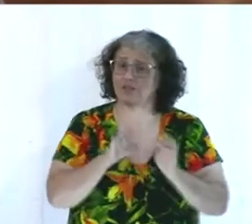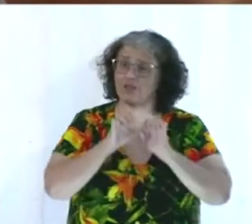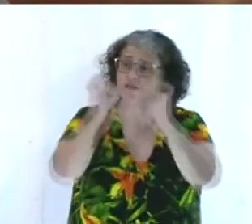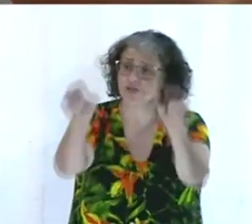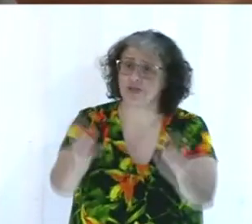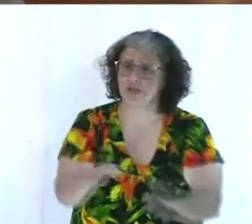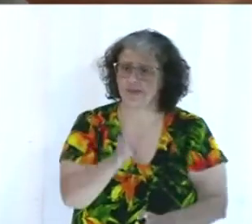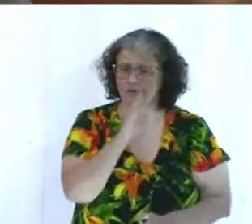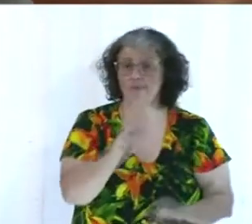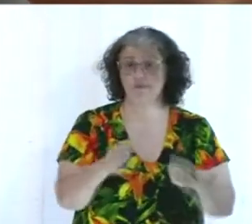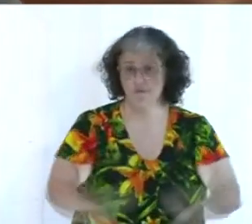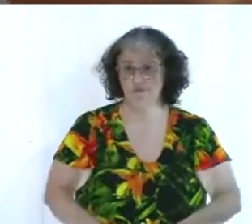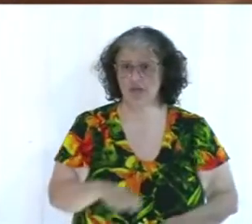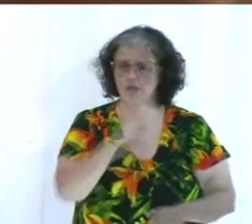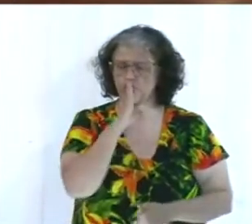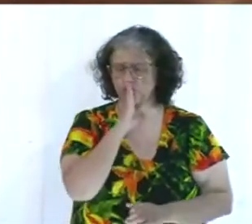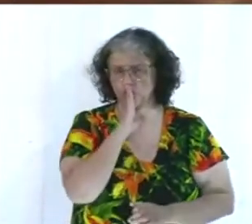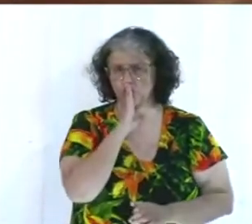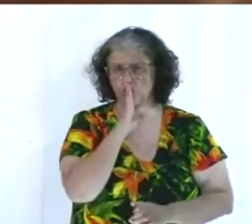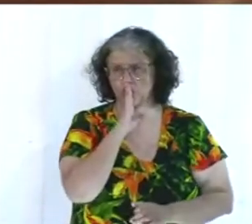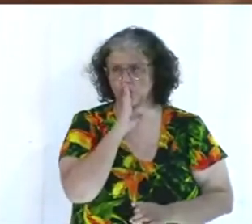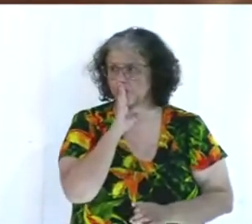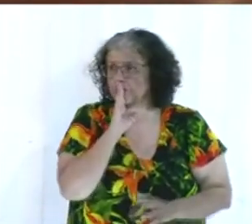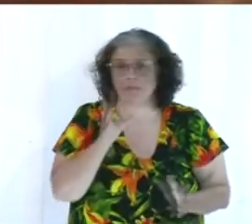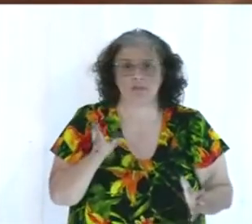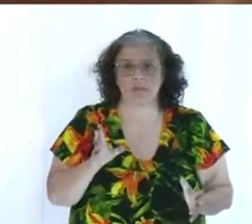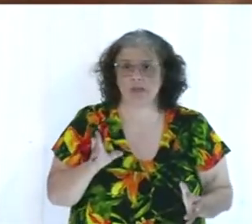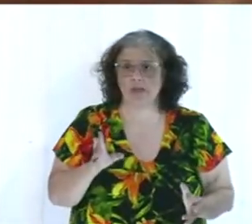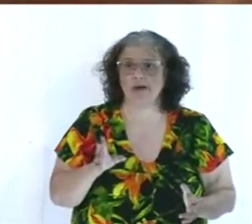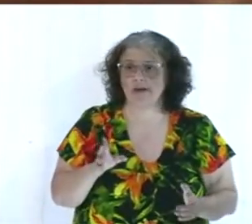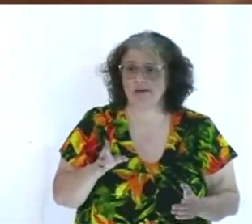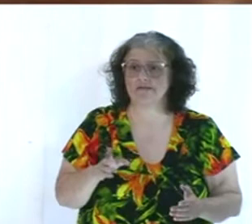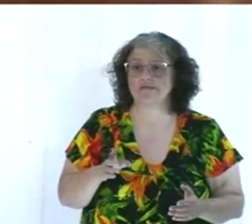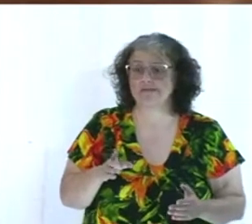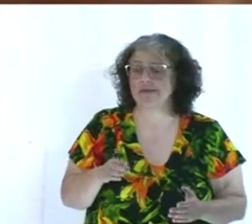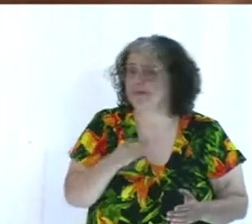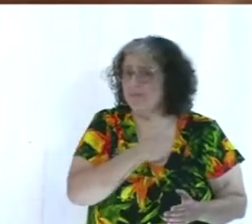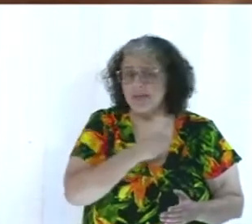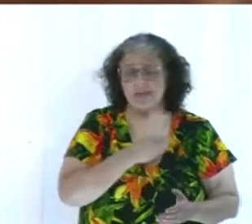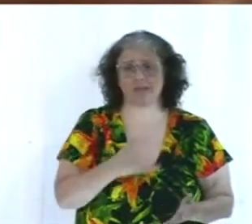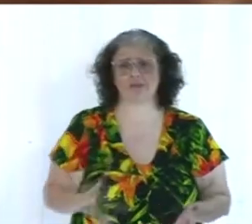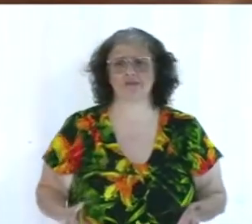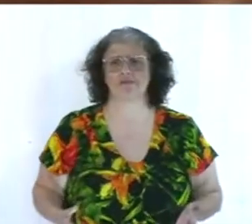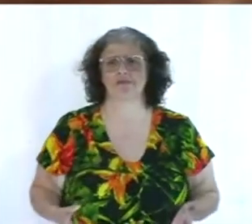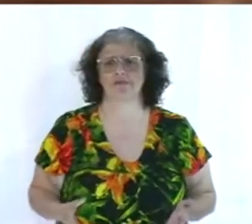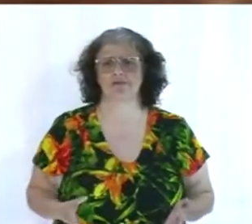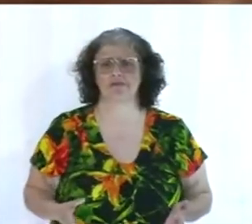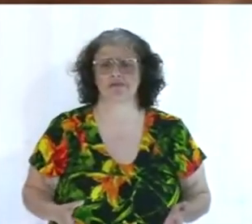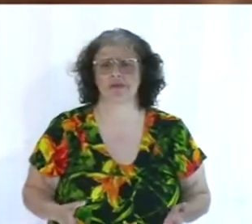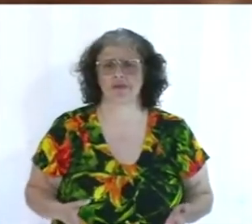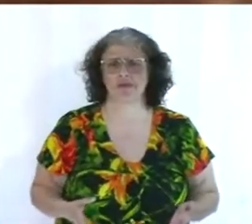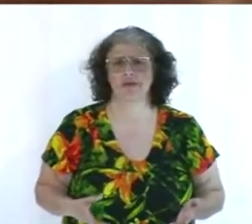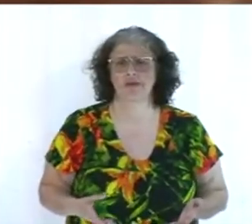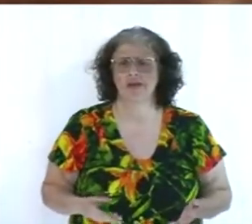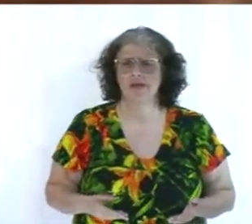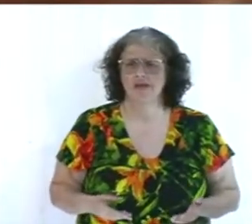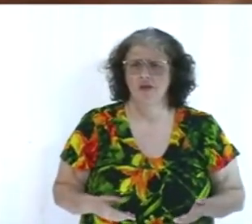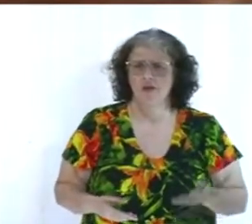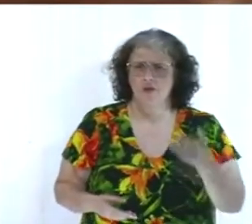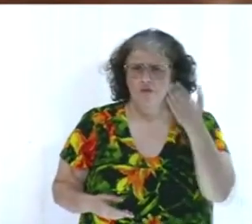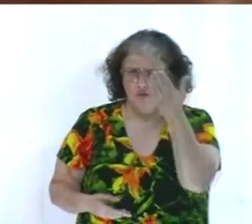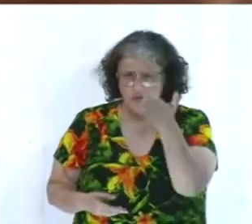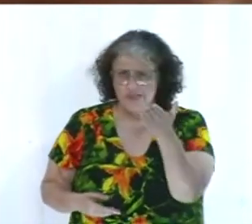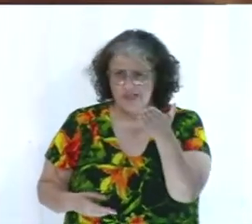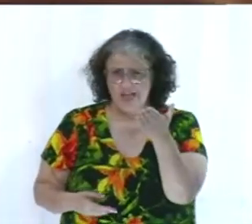Admira-me que estejais passando tão depressa daquele que vos chamou na graça de Cristo para outro evangelho. Vós